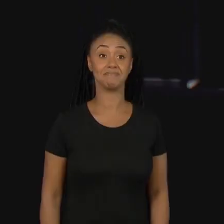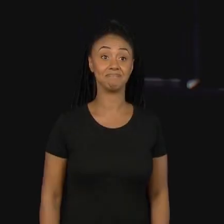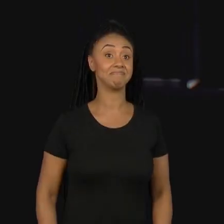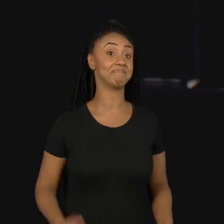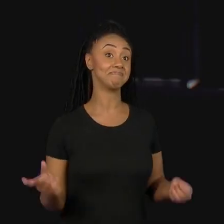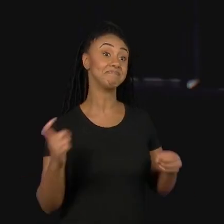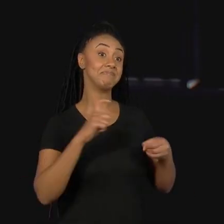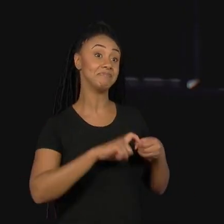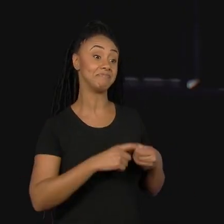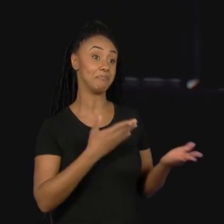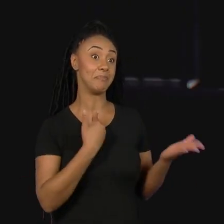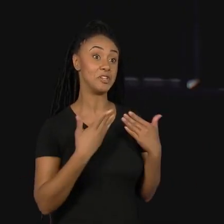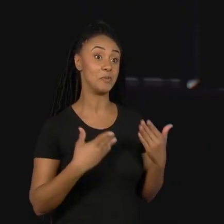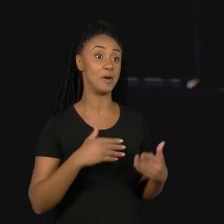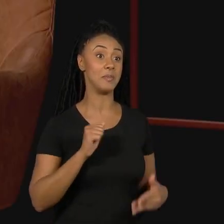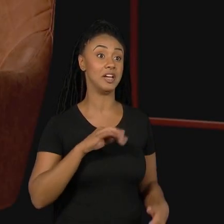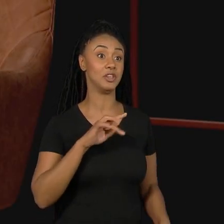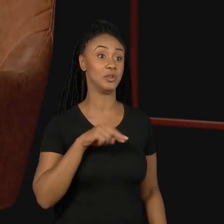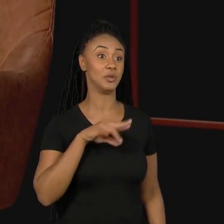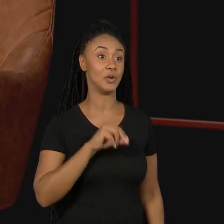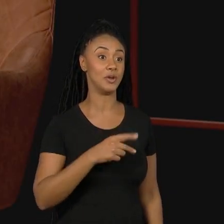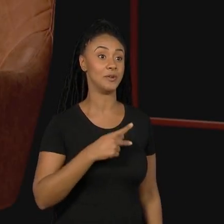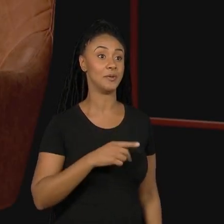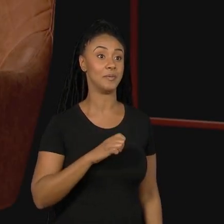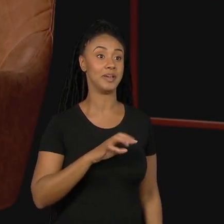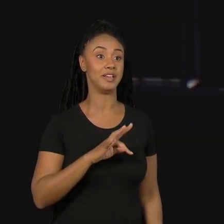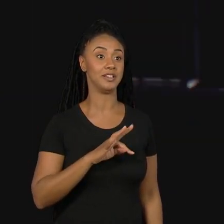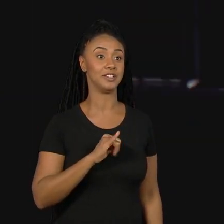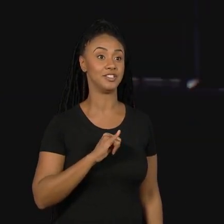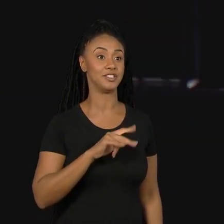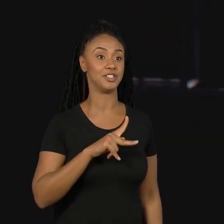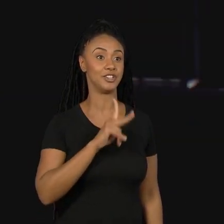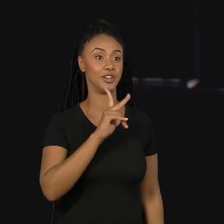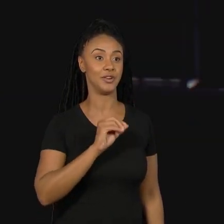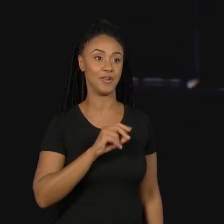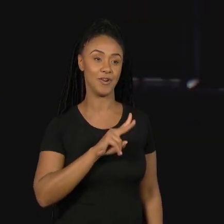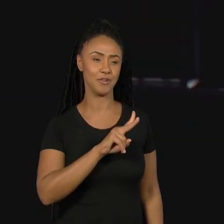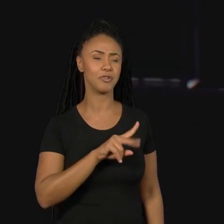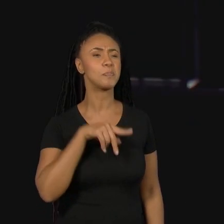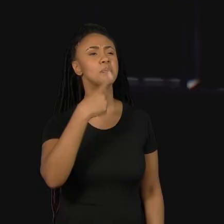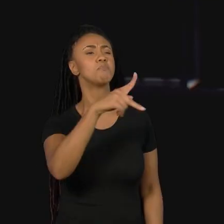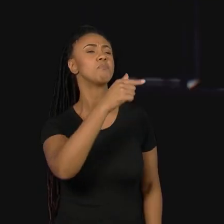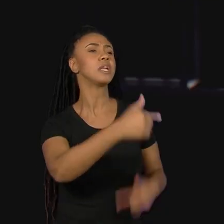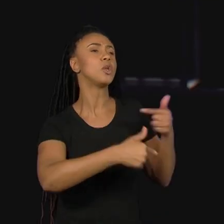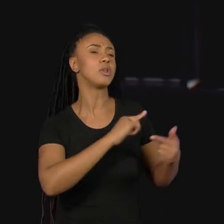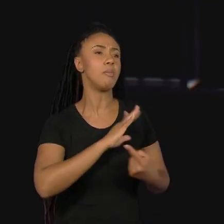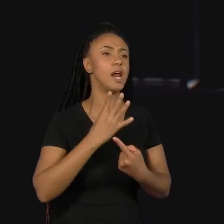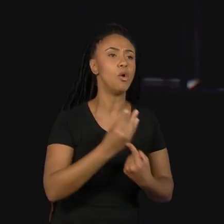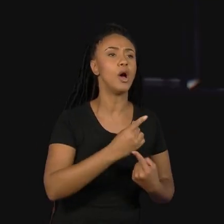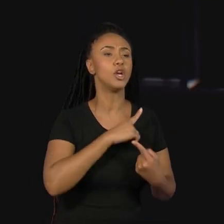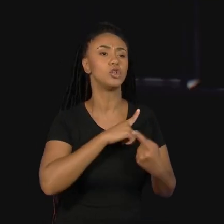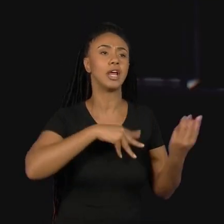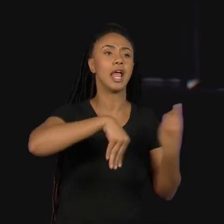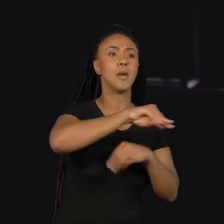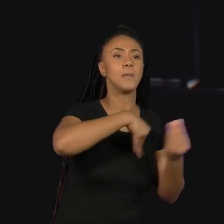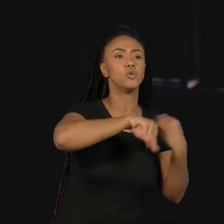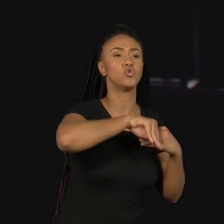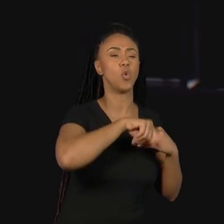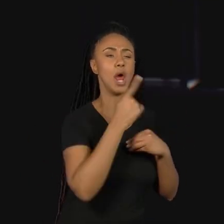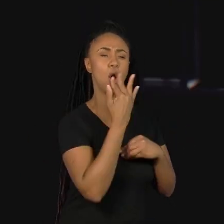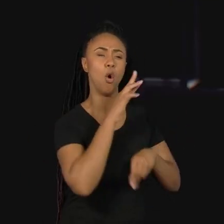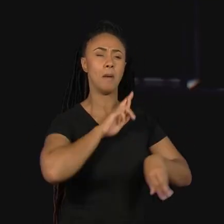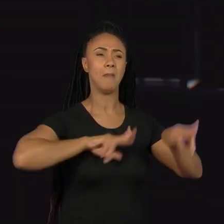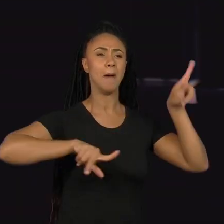Estamos de volta para o nosso bate-papo com Antônio Petkov. Petkov, a tua obra é associada ao psicodelismo e